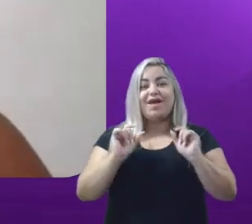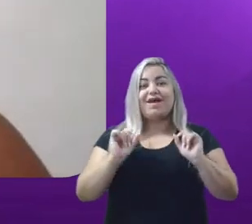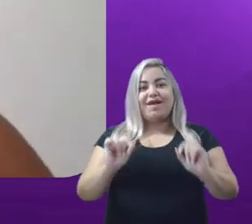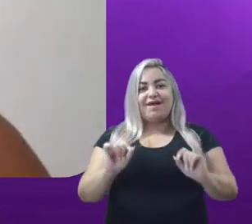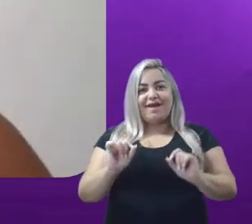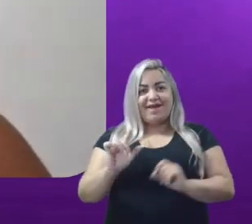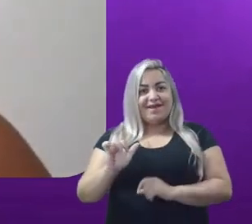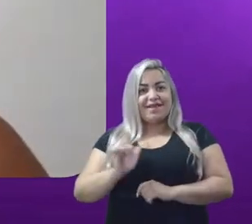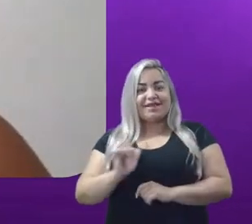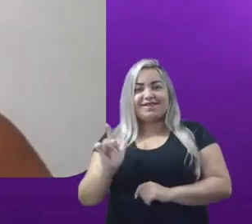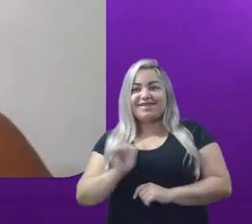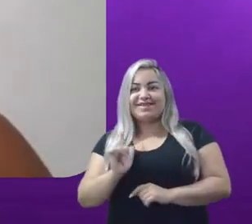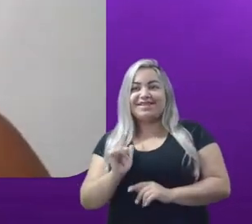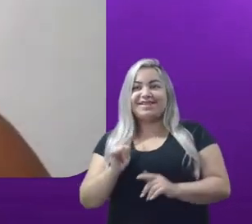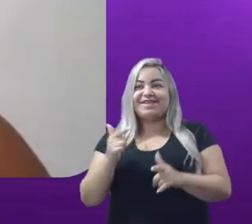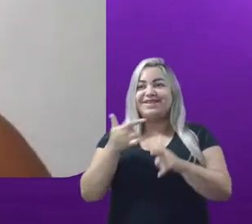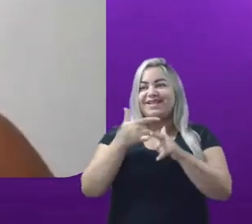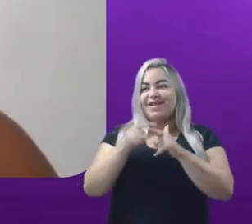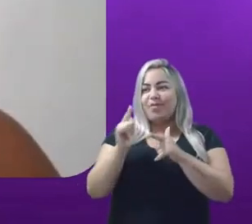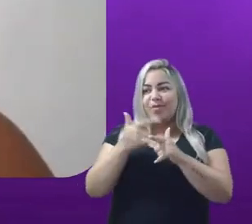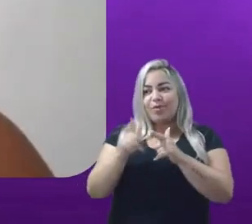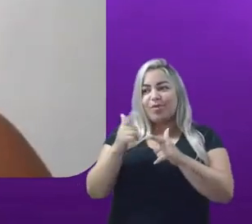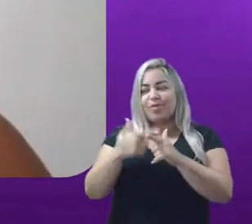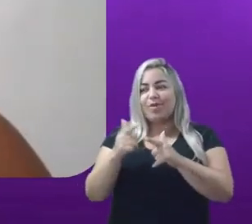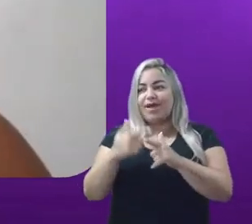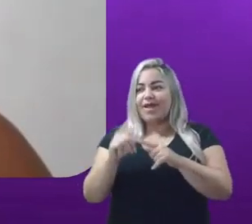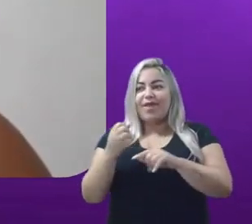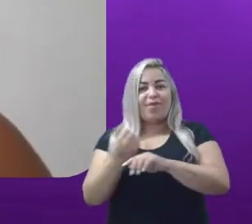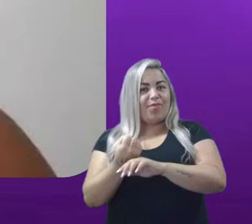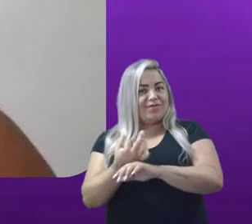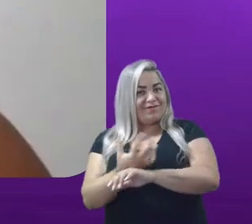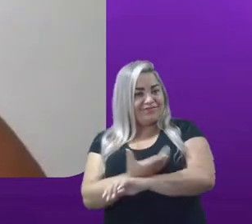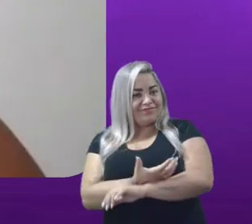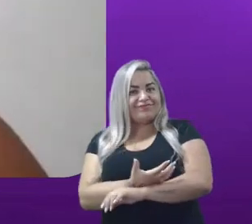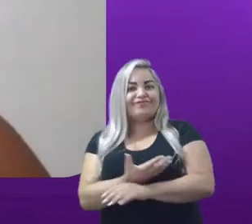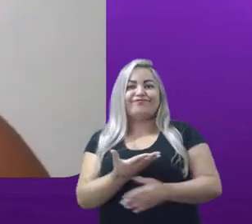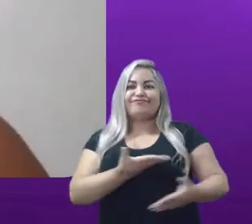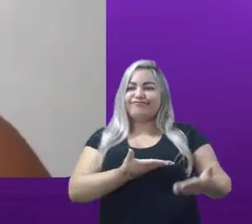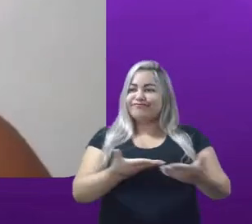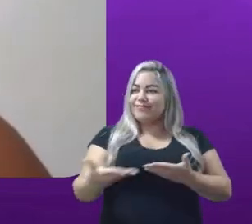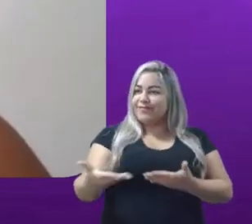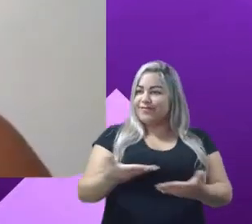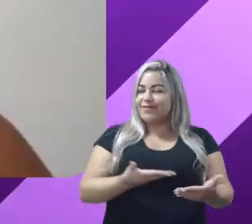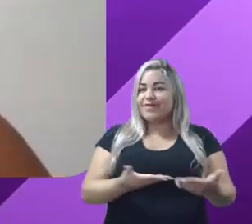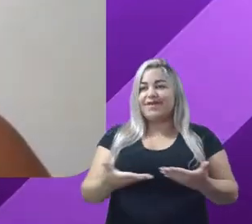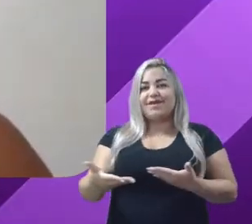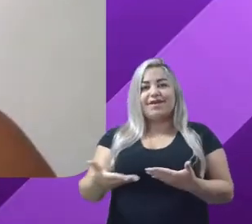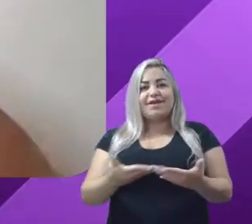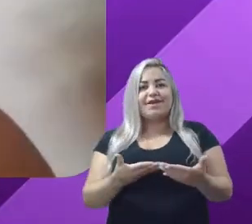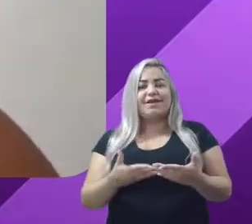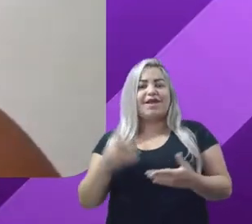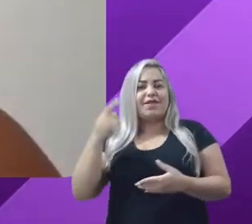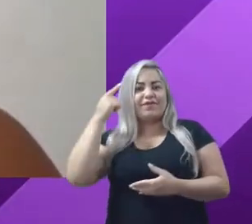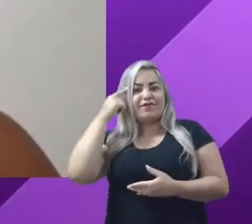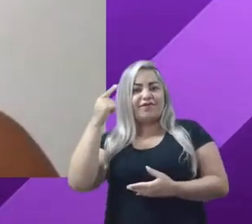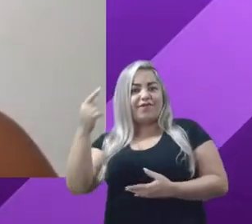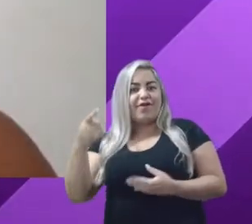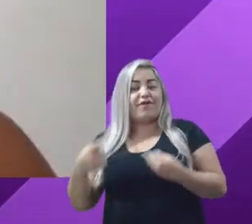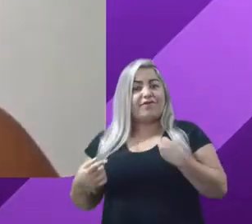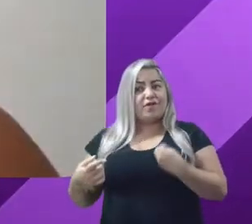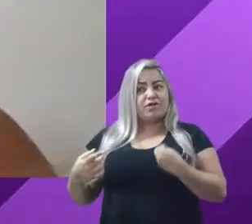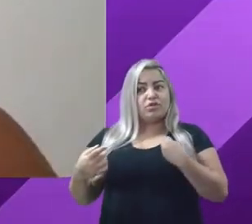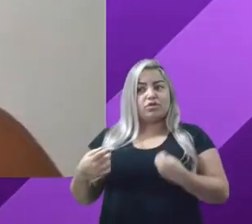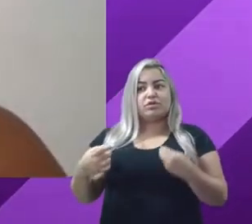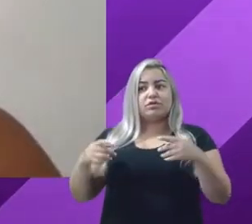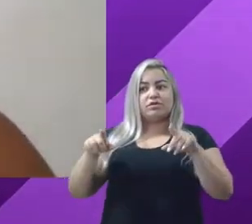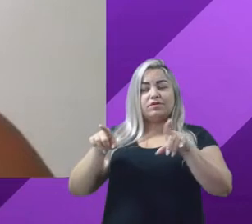também tem muito mais questões emocionais envolvidas, né? Imagina você viver isolada do